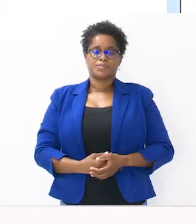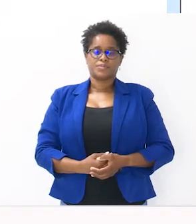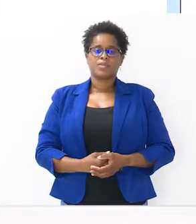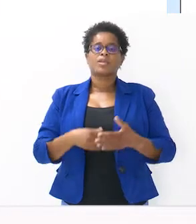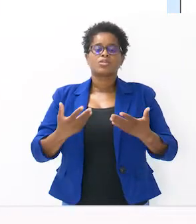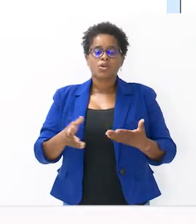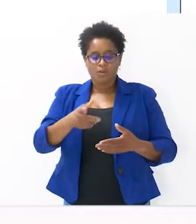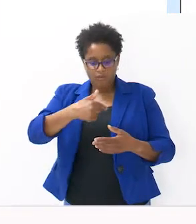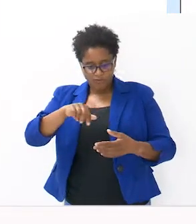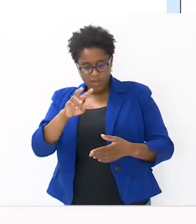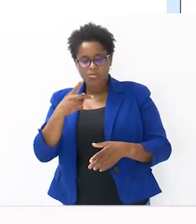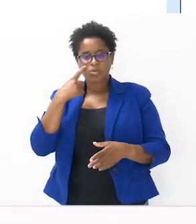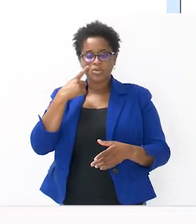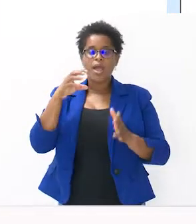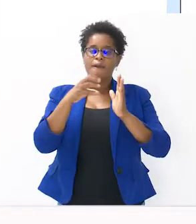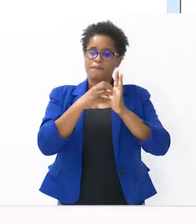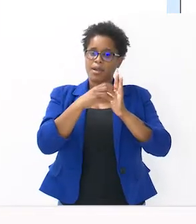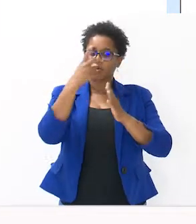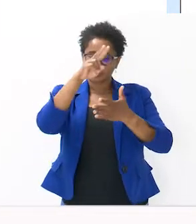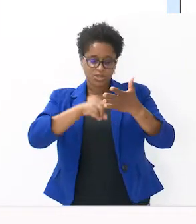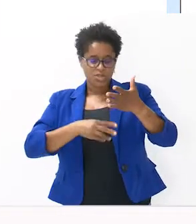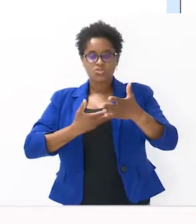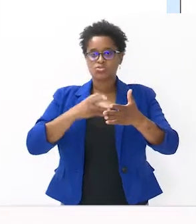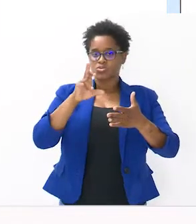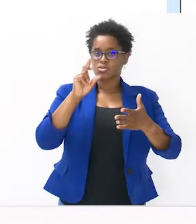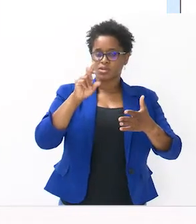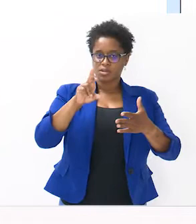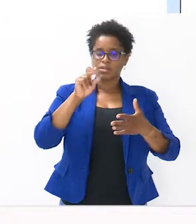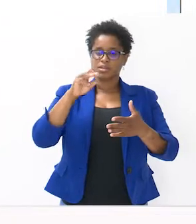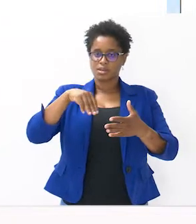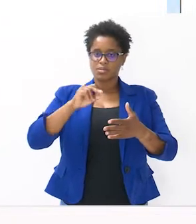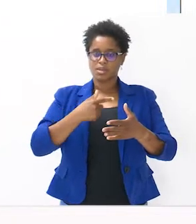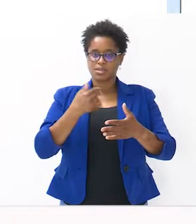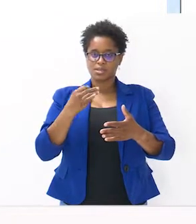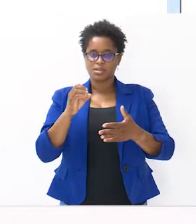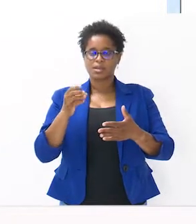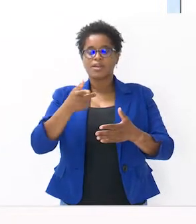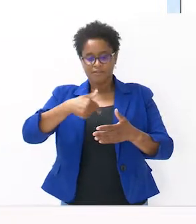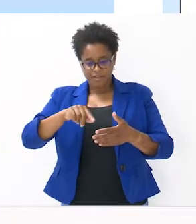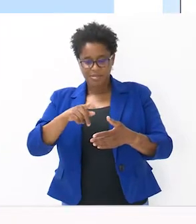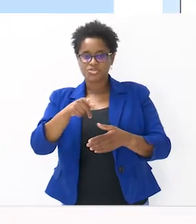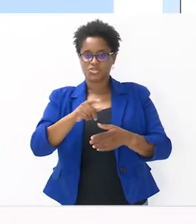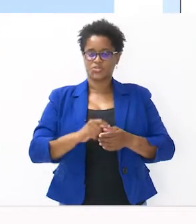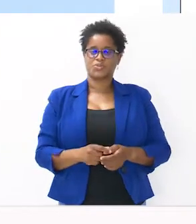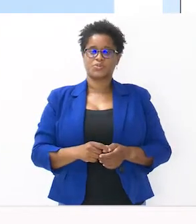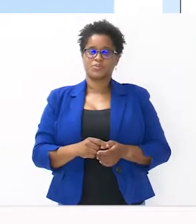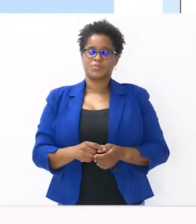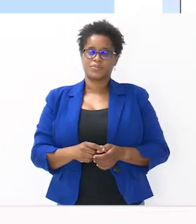Então, vamos conhecer as marcas do texto dramático. Vamos? Isso!